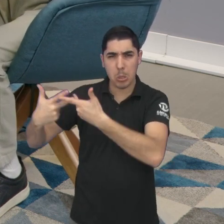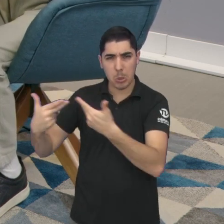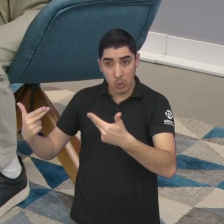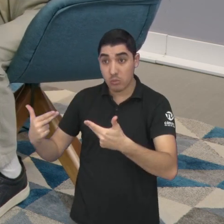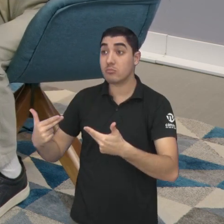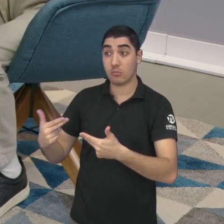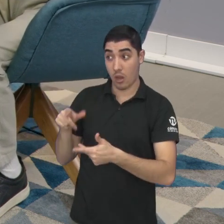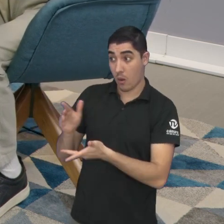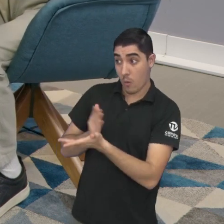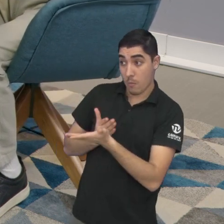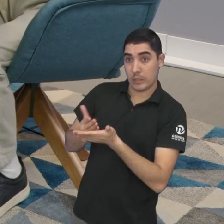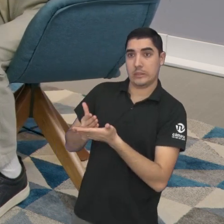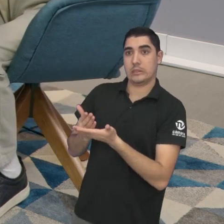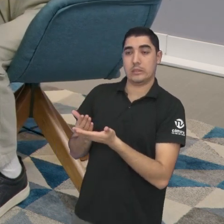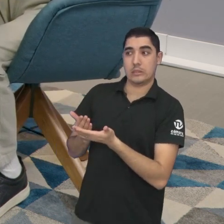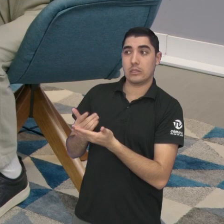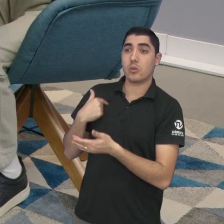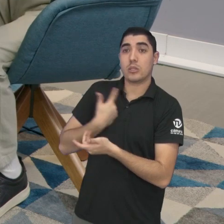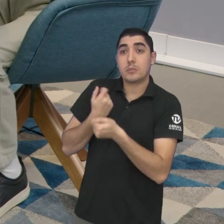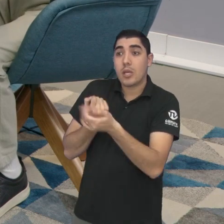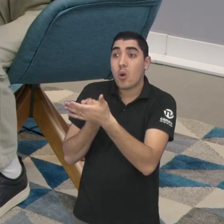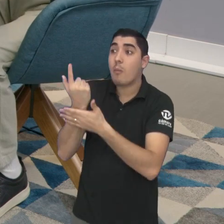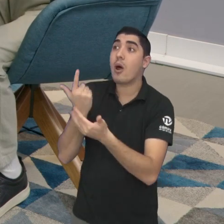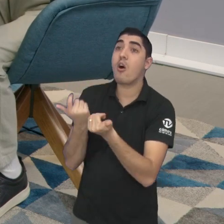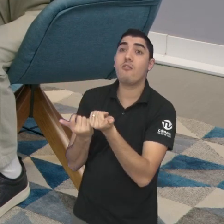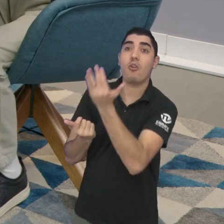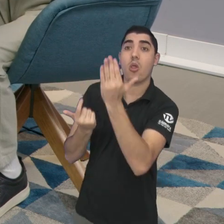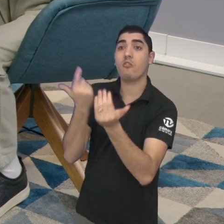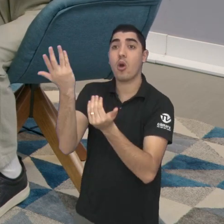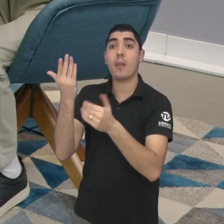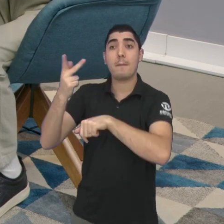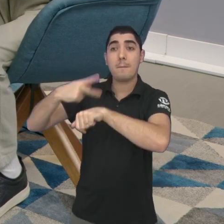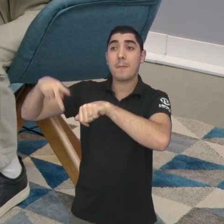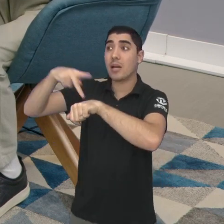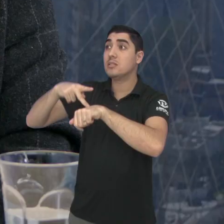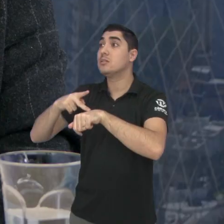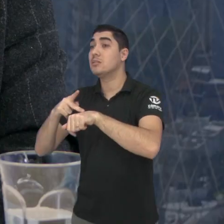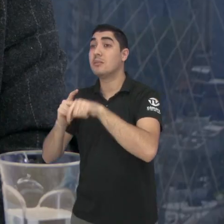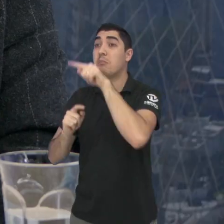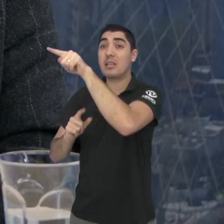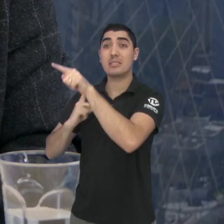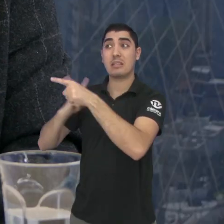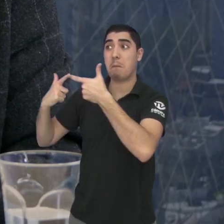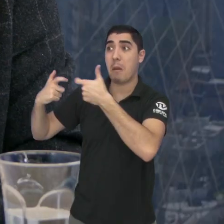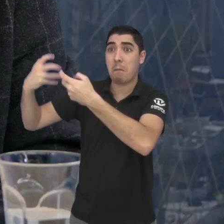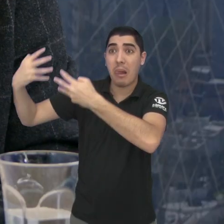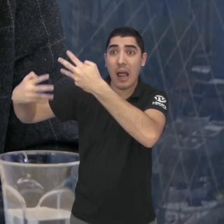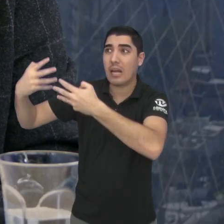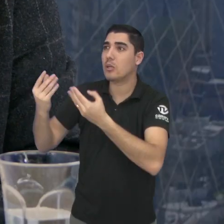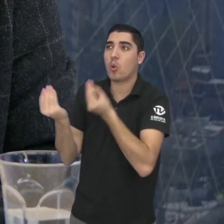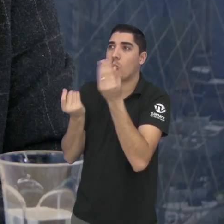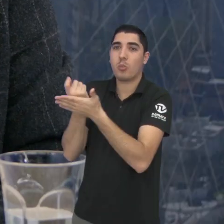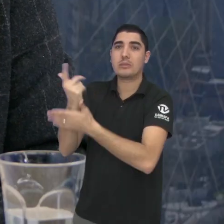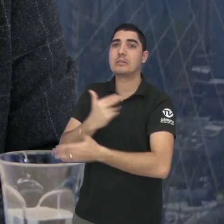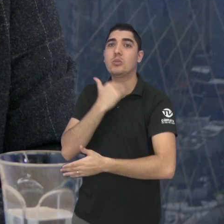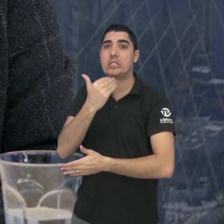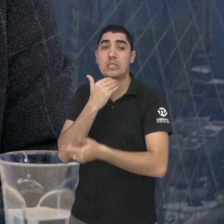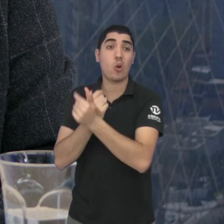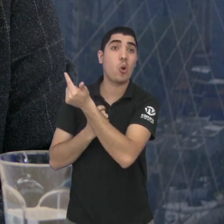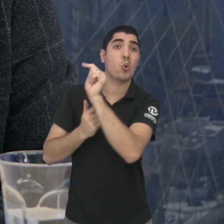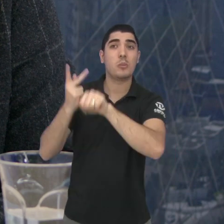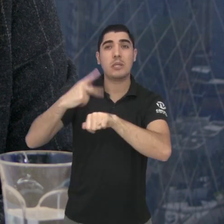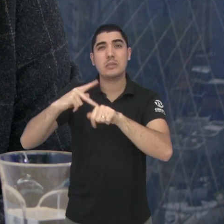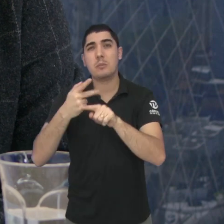temos que comprar de fora e outros a gente, né, exporta. Então é bastante complicado. Ela só